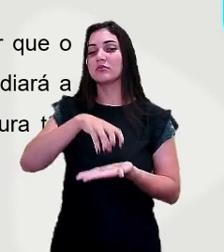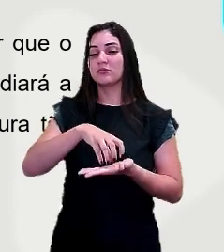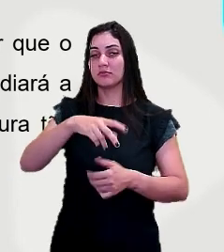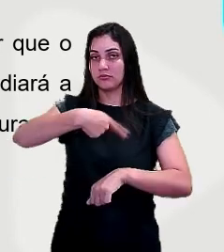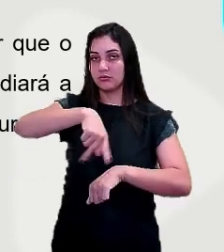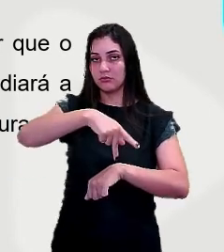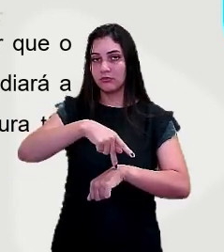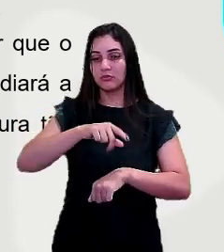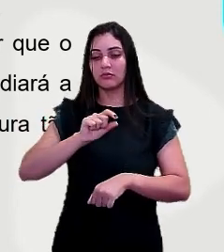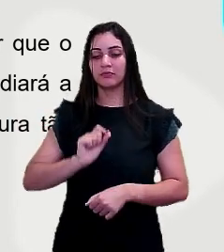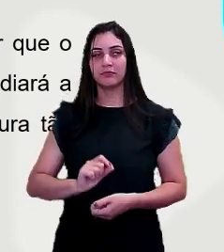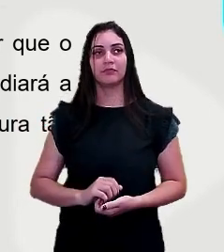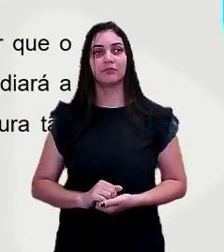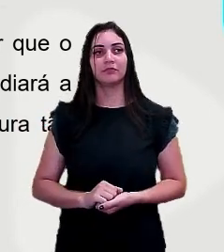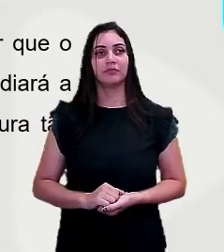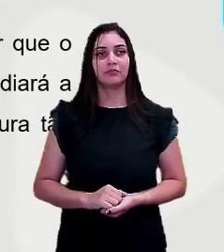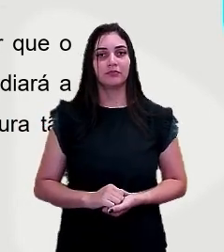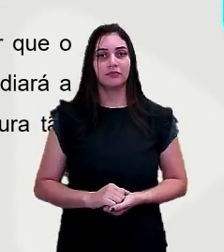país.